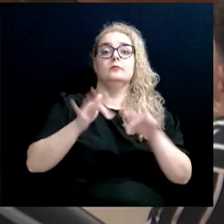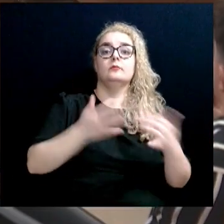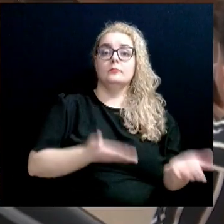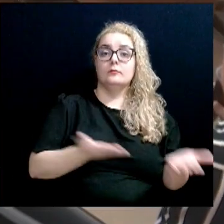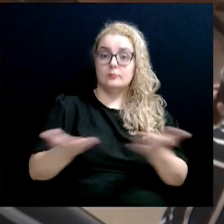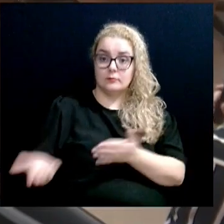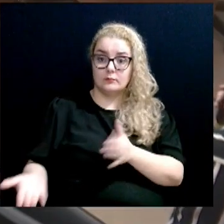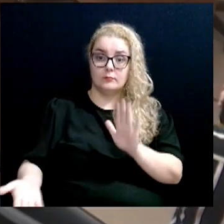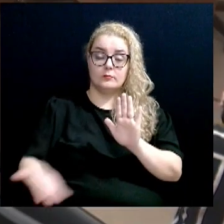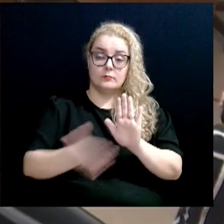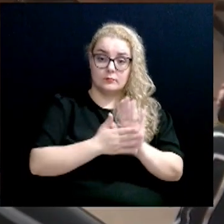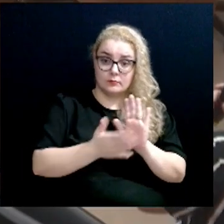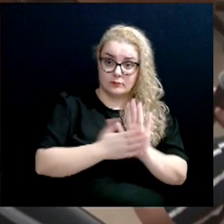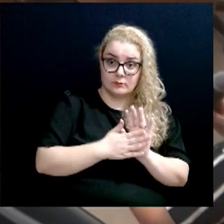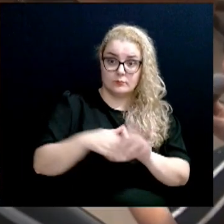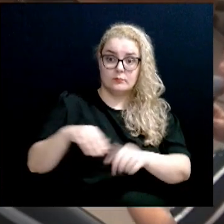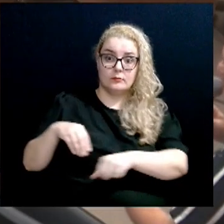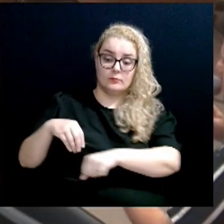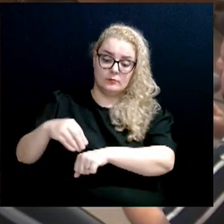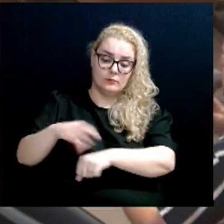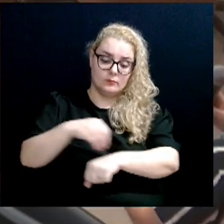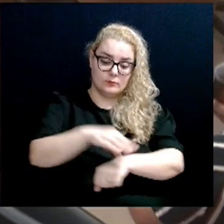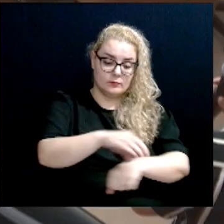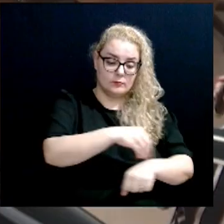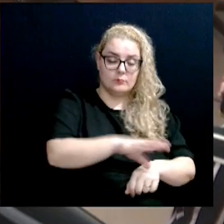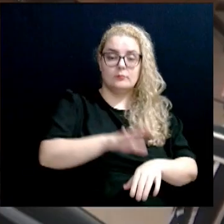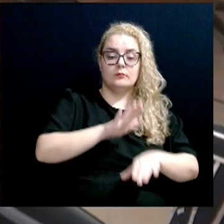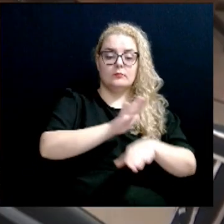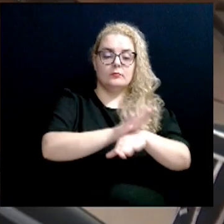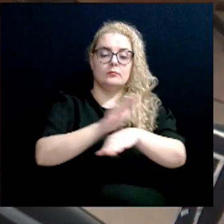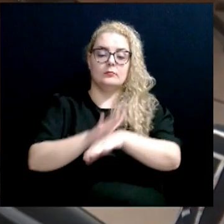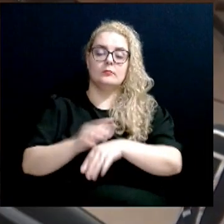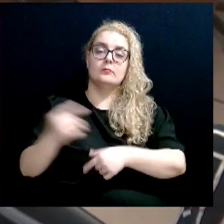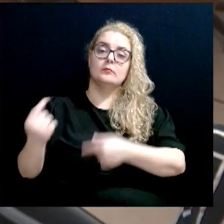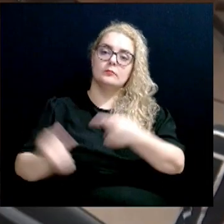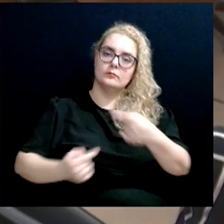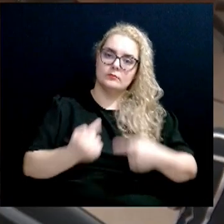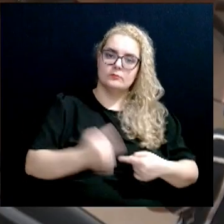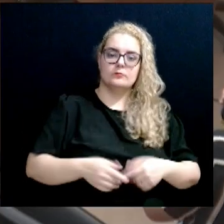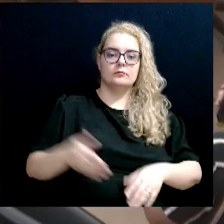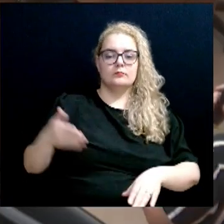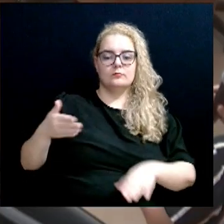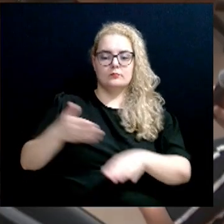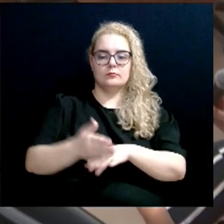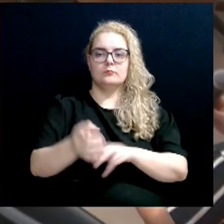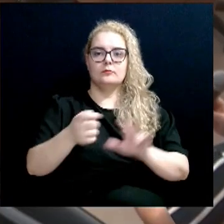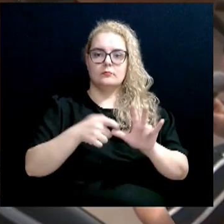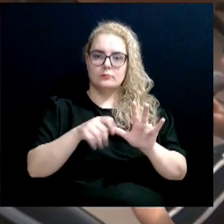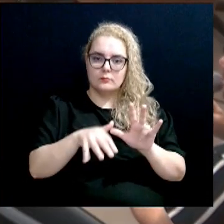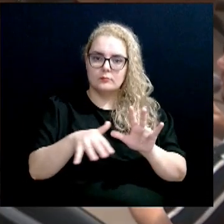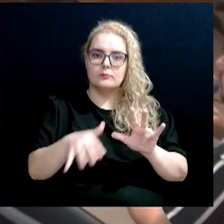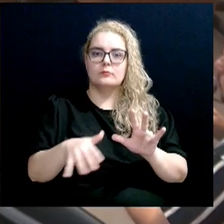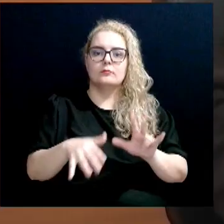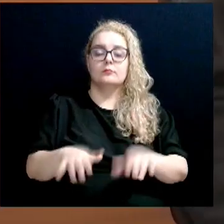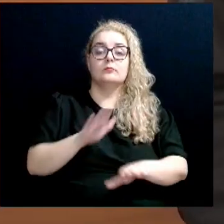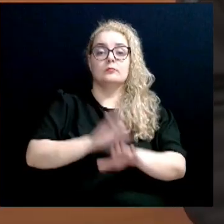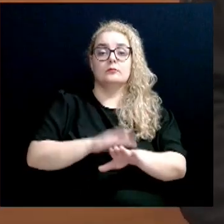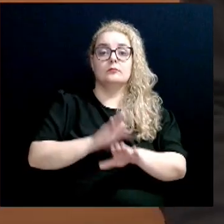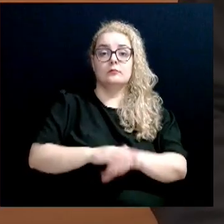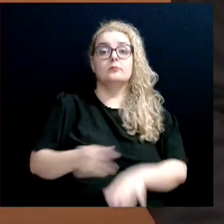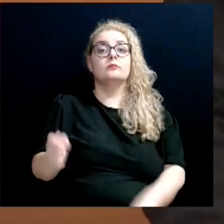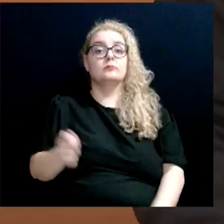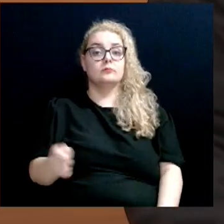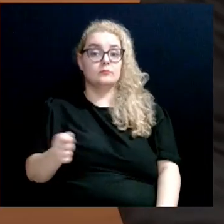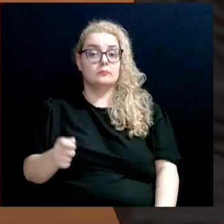e encaminhamentos que devem contribuir para o debate sobre o acesso à cannabis medicinal e a atuação das associações no país.